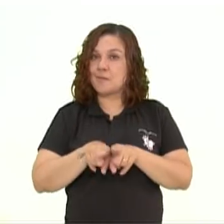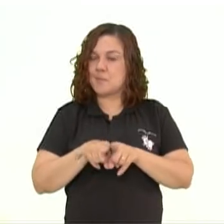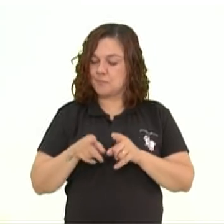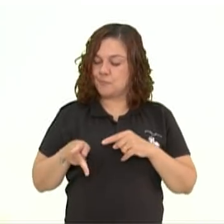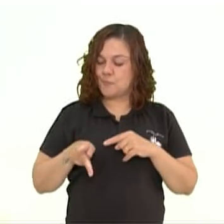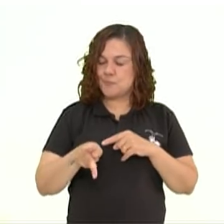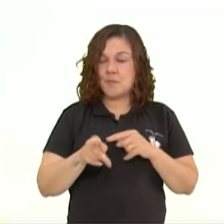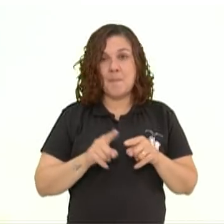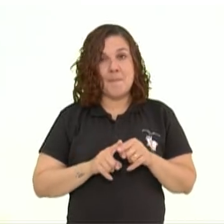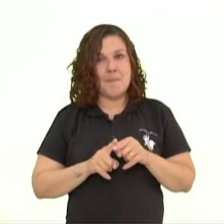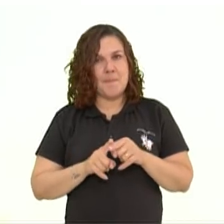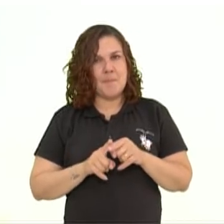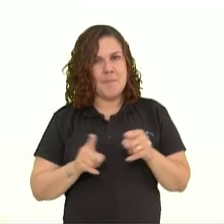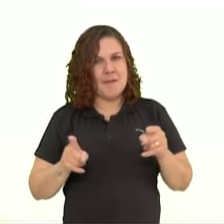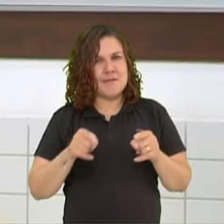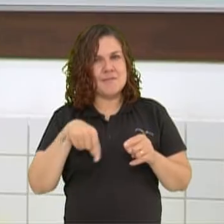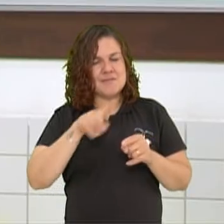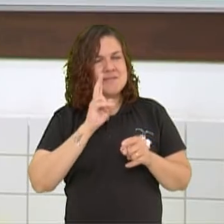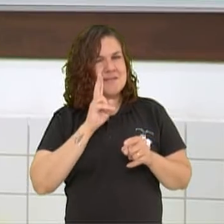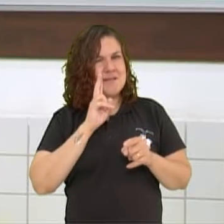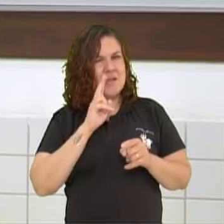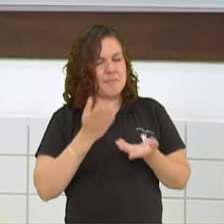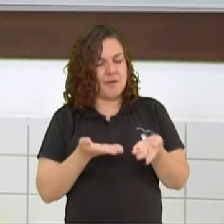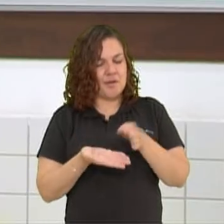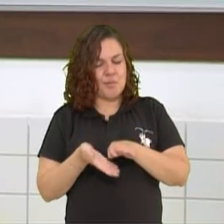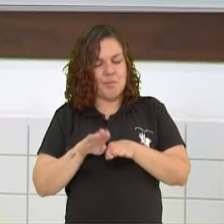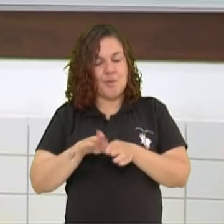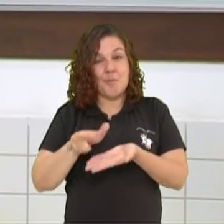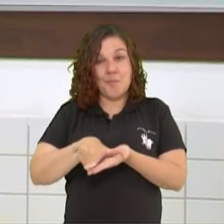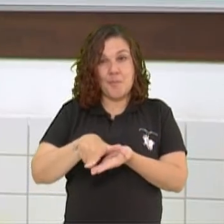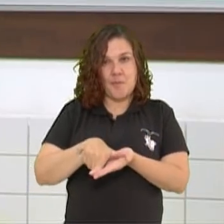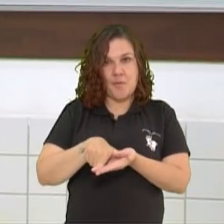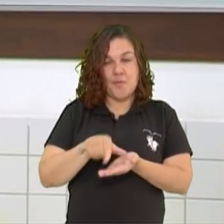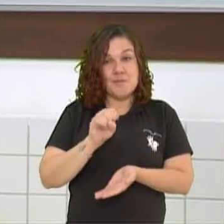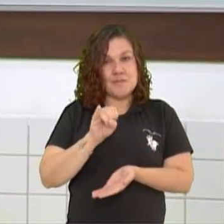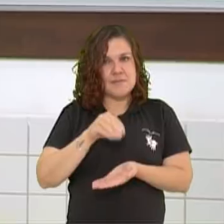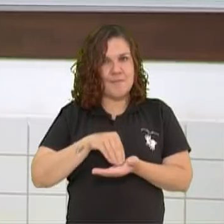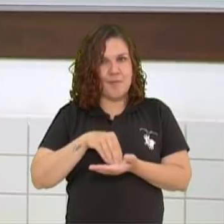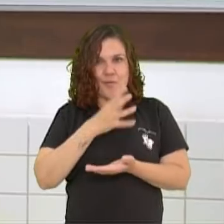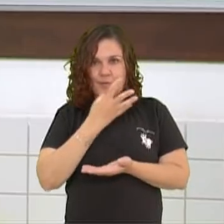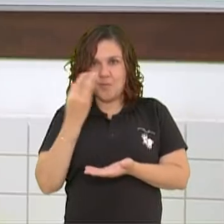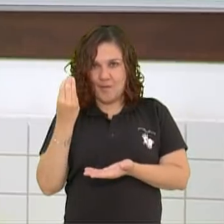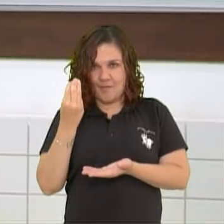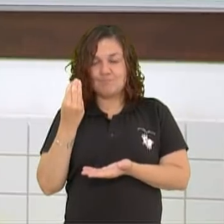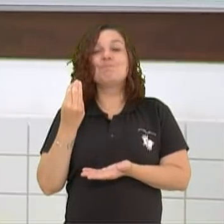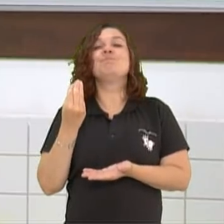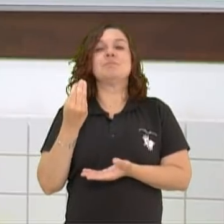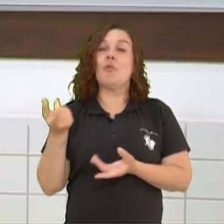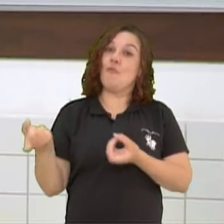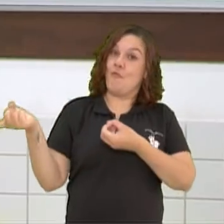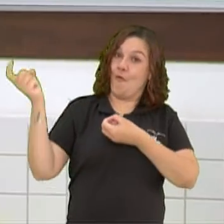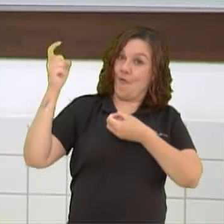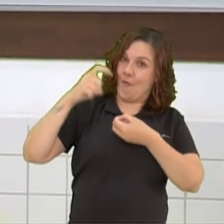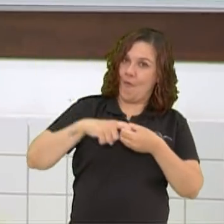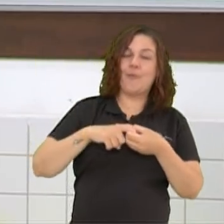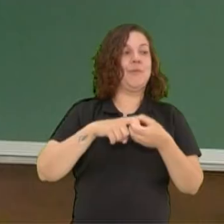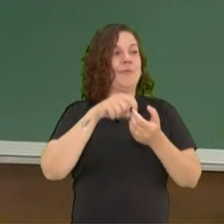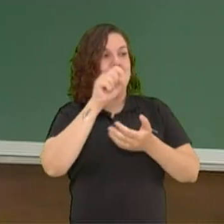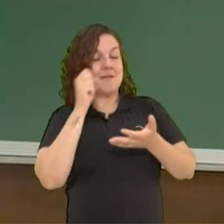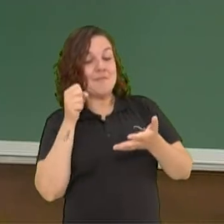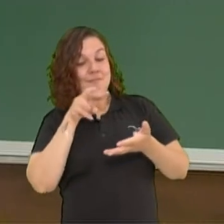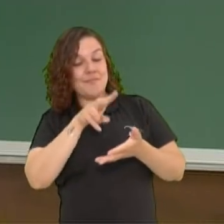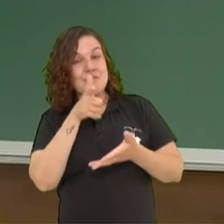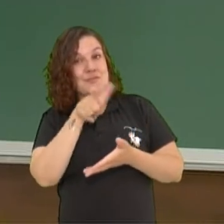assunto, tá bom? Mas vocês lembram lá que a gente trabalhou dobrando as folhinhas? Se não lembram, volta lá depois e assiste, tá bom? Então, olha só,